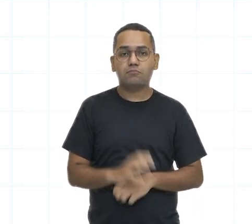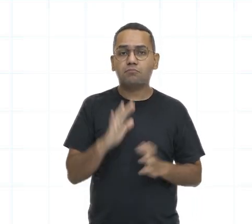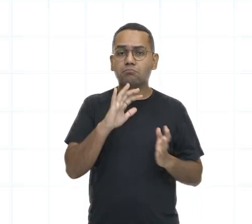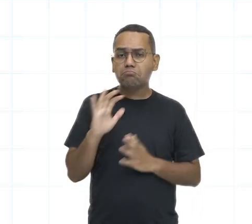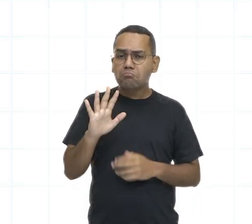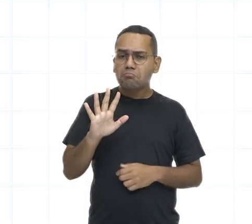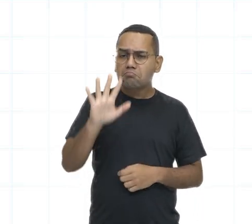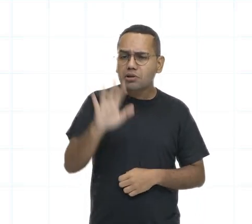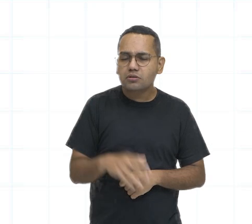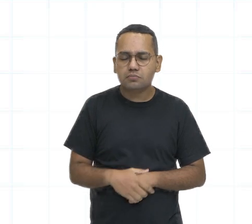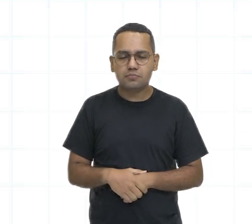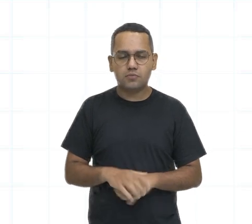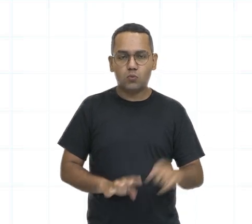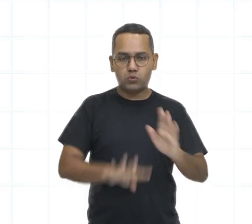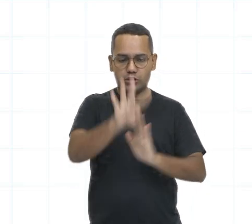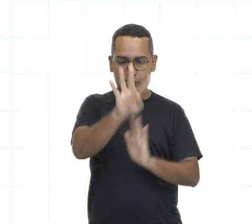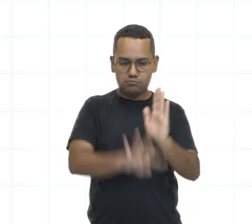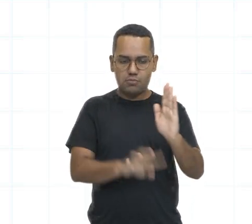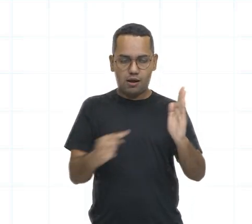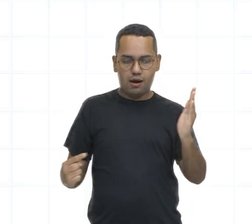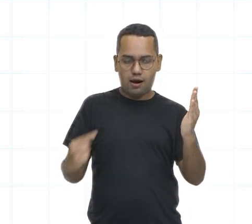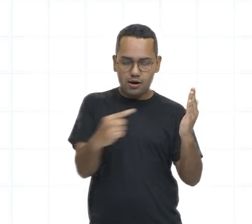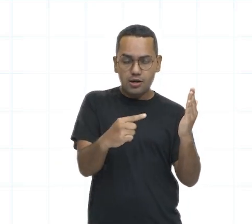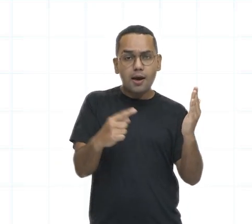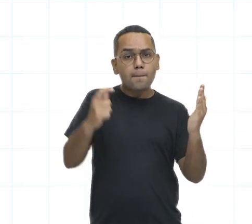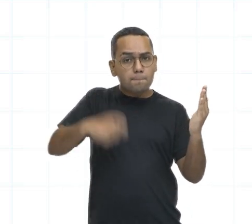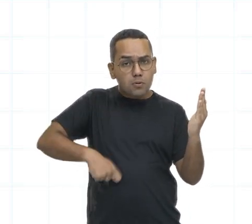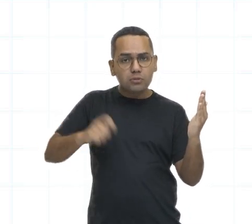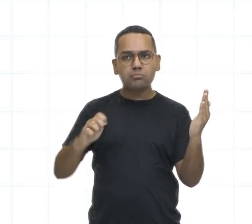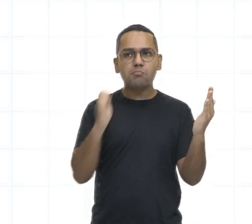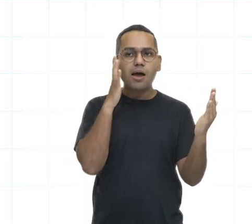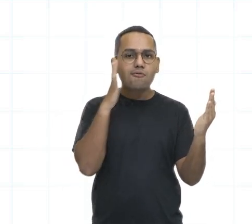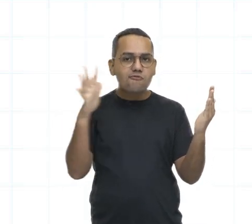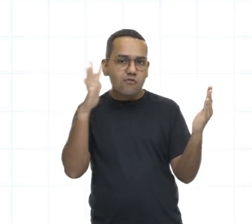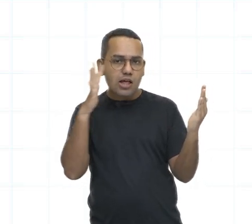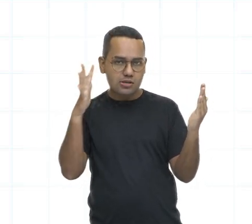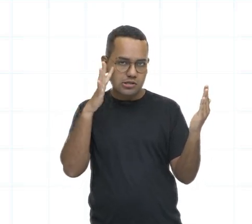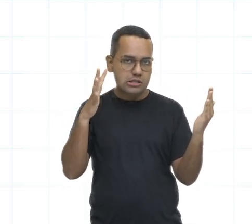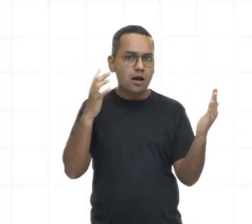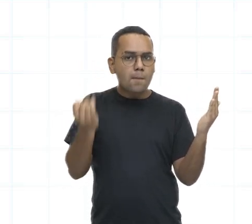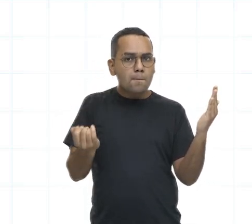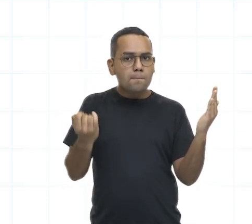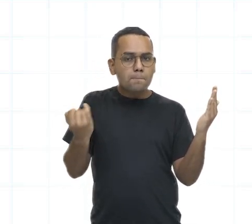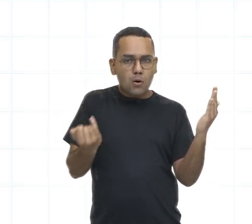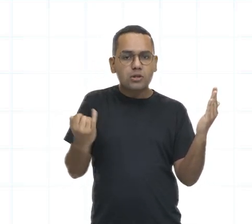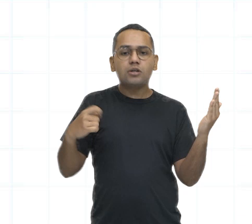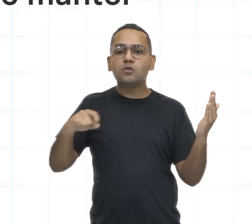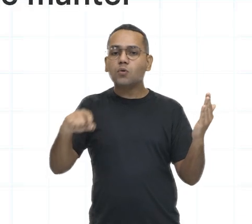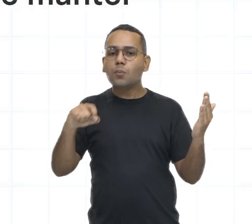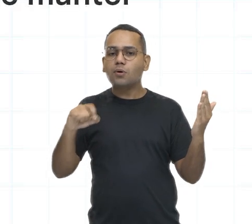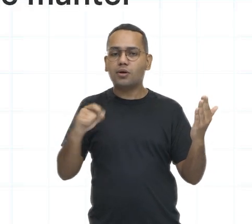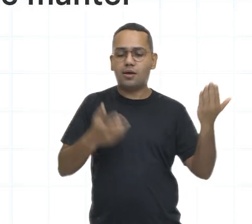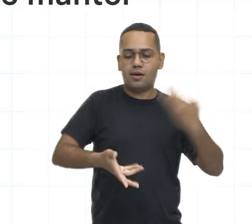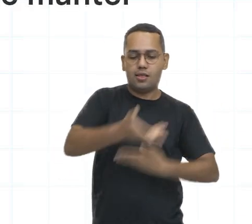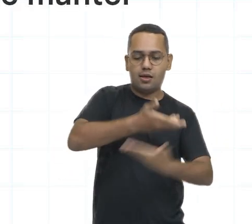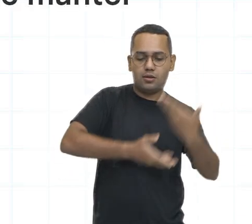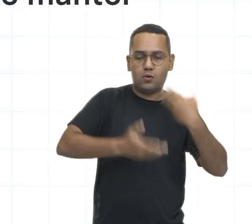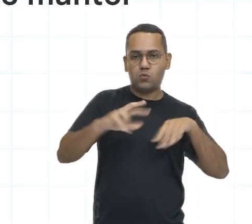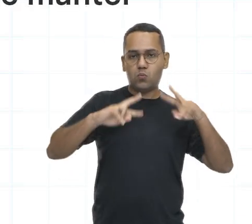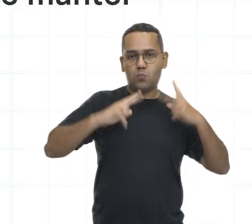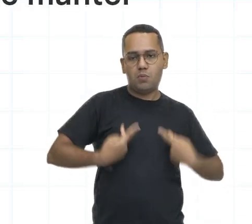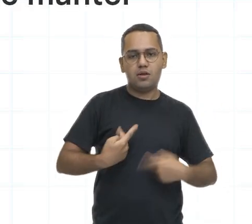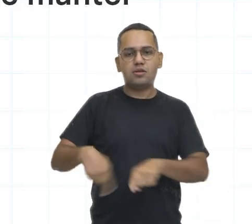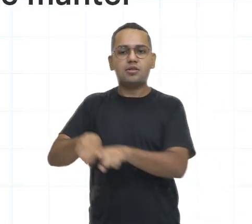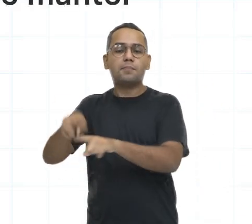trazer justamente essa reflexão sobre as relações humanas e autonomia pessoal, ok? E